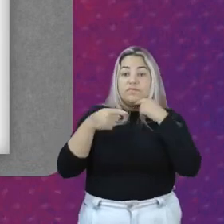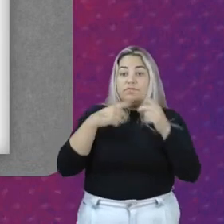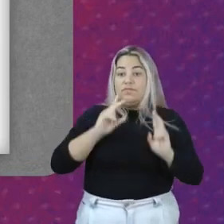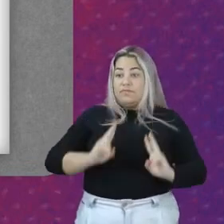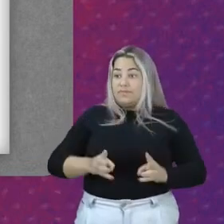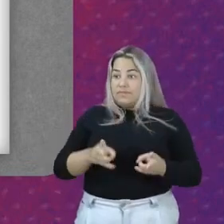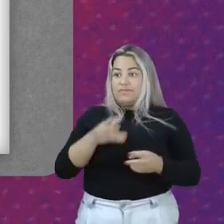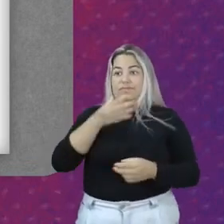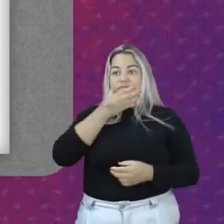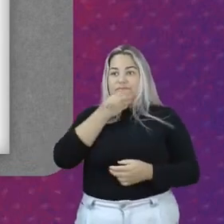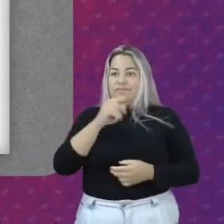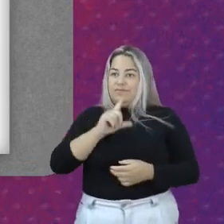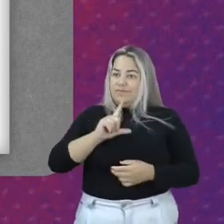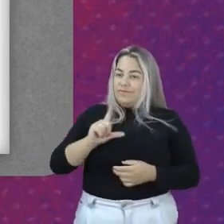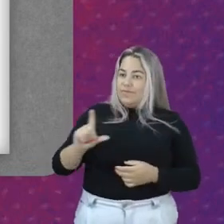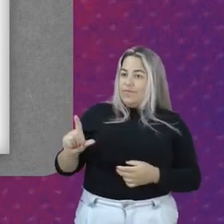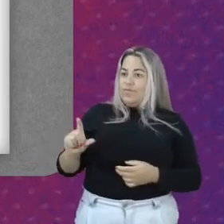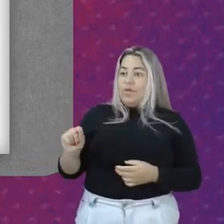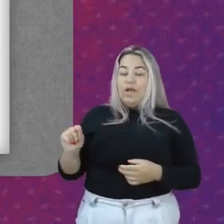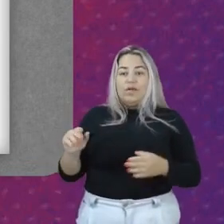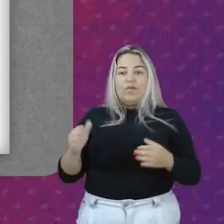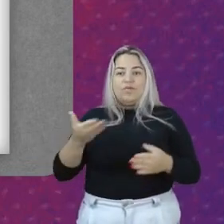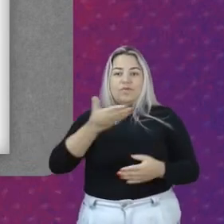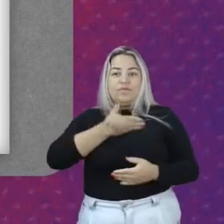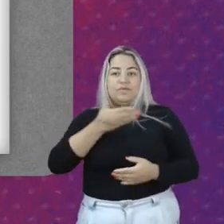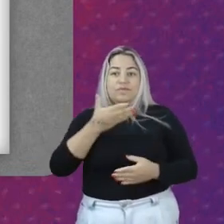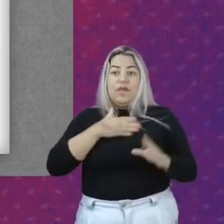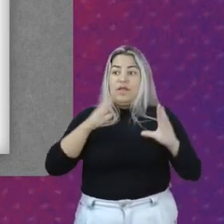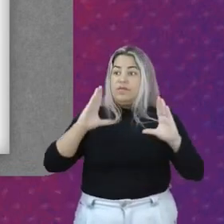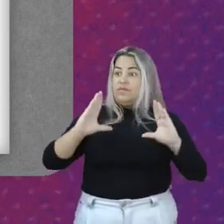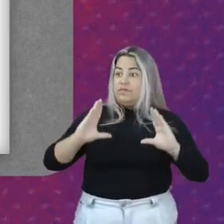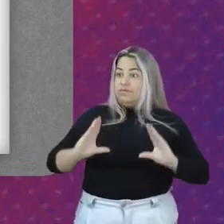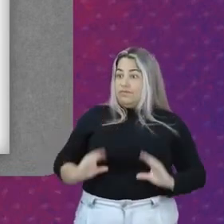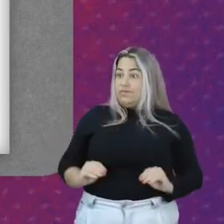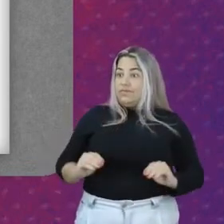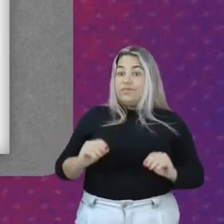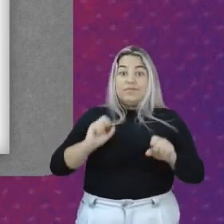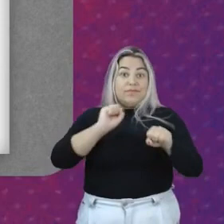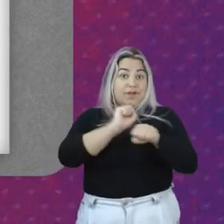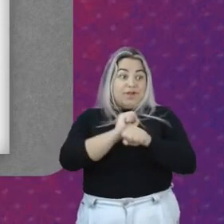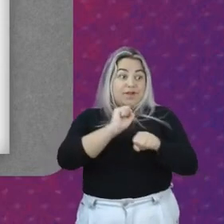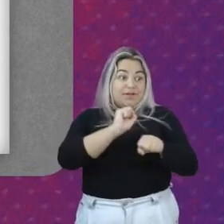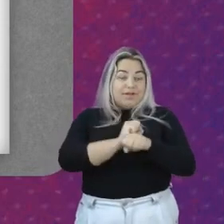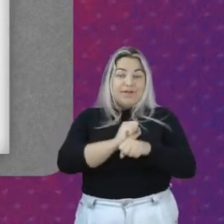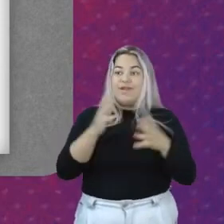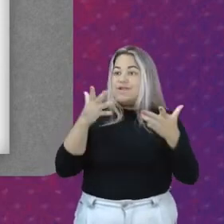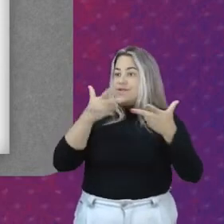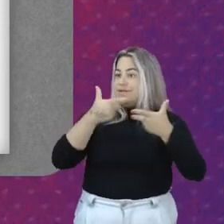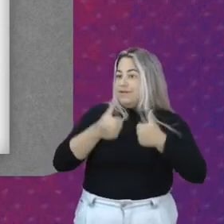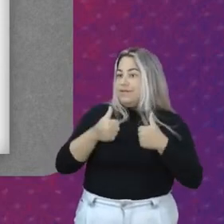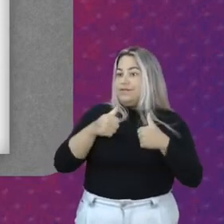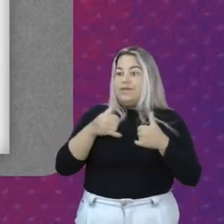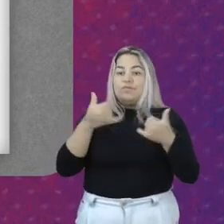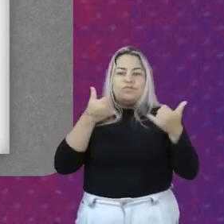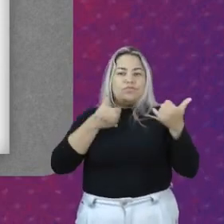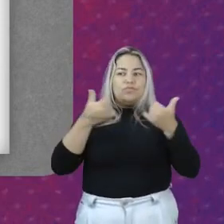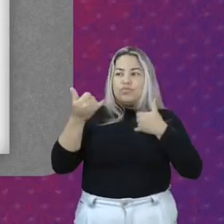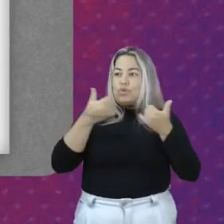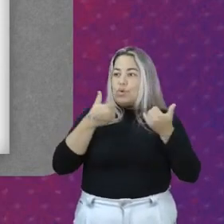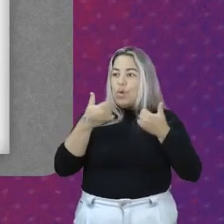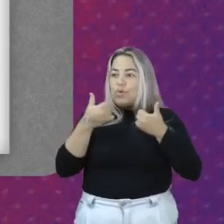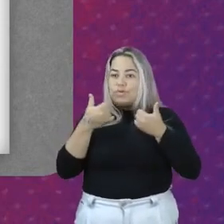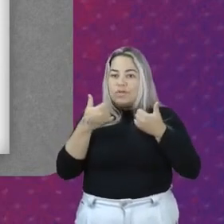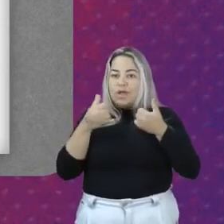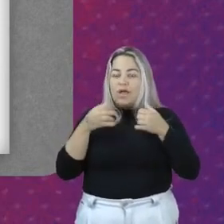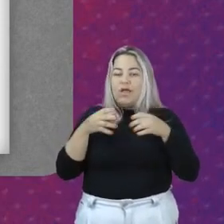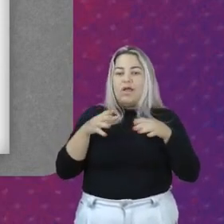homem sair com os amigos e voltar à tarde e da noite, espere o linda, cheirosa e dócil. Então, essas revistas, né?